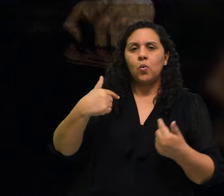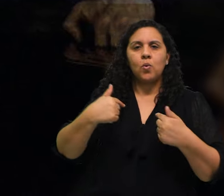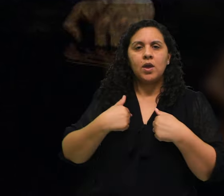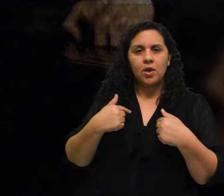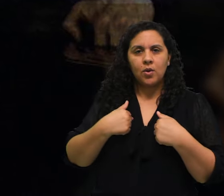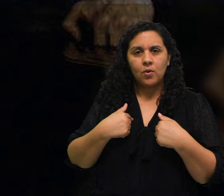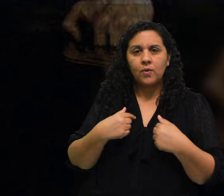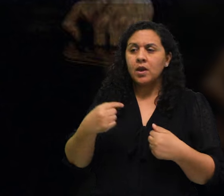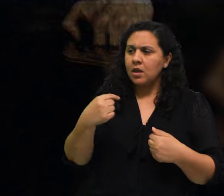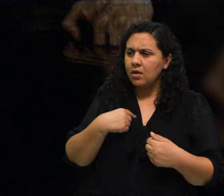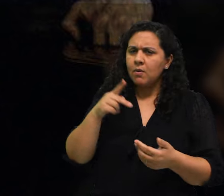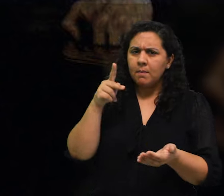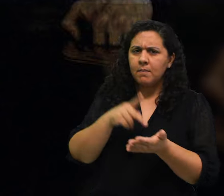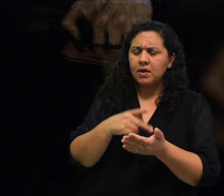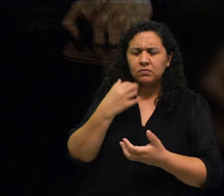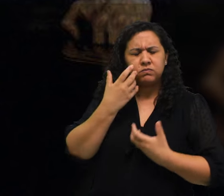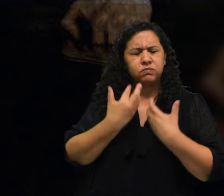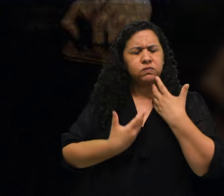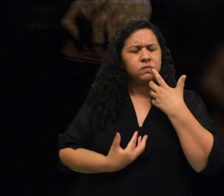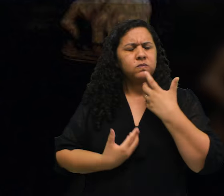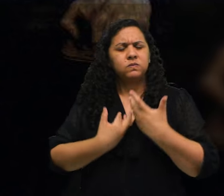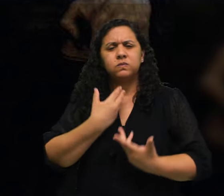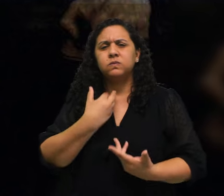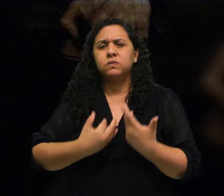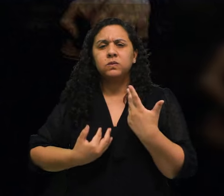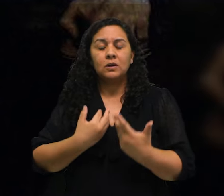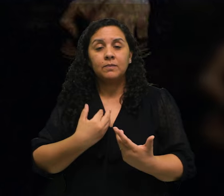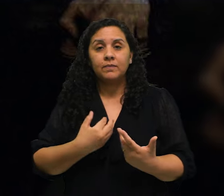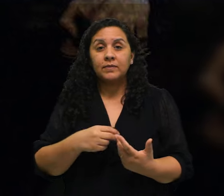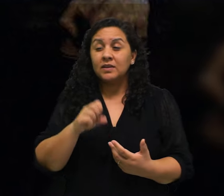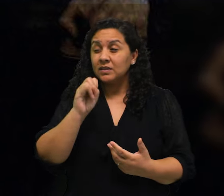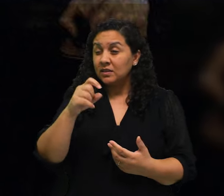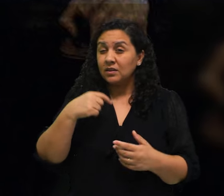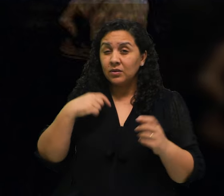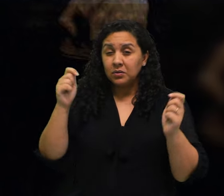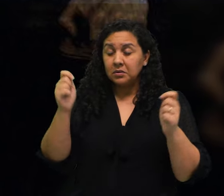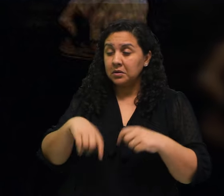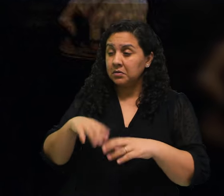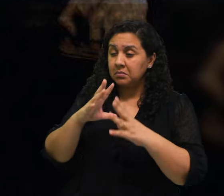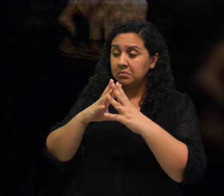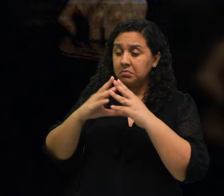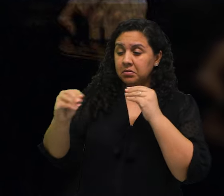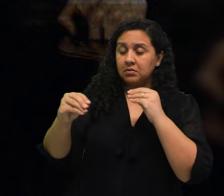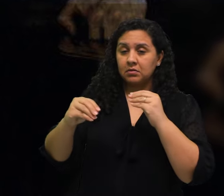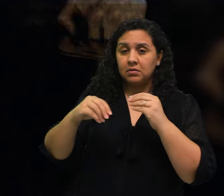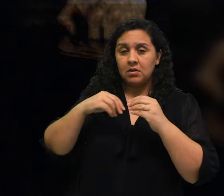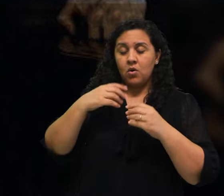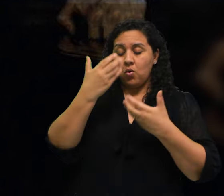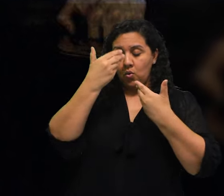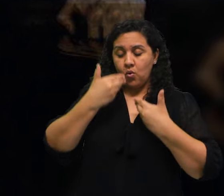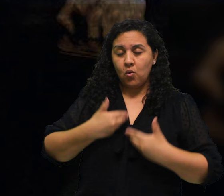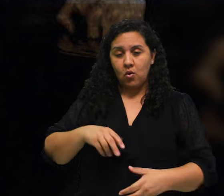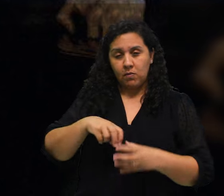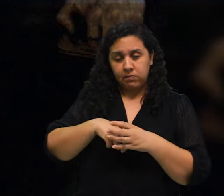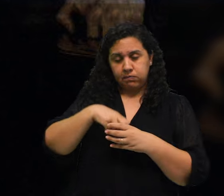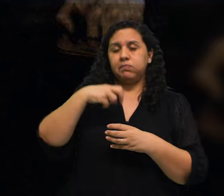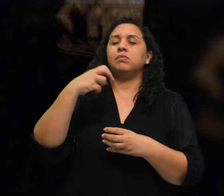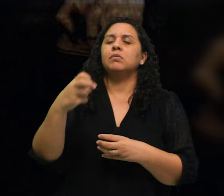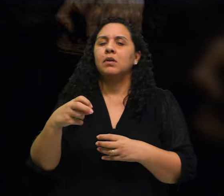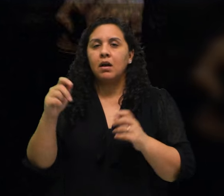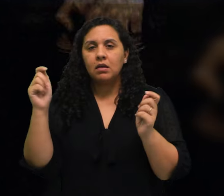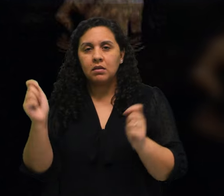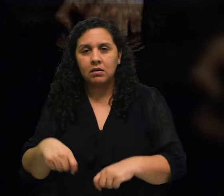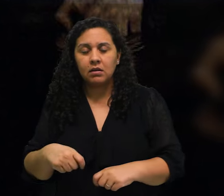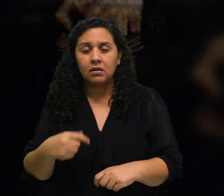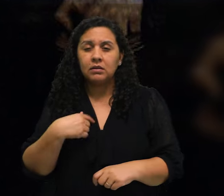Eu próprio ateei o fogo que agora me queima. Se ao menos eu pudesse escapar do meu próprio corpo.